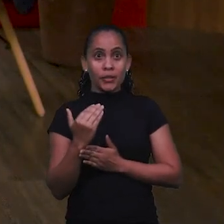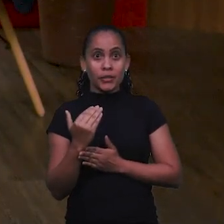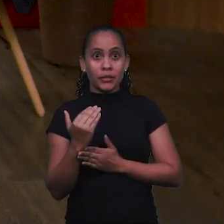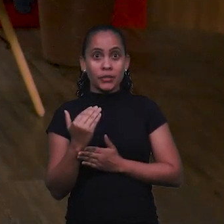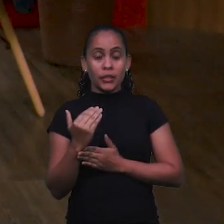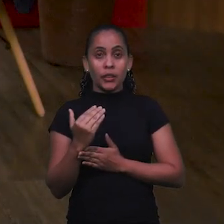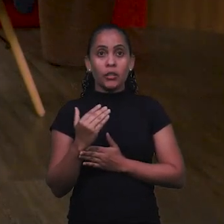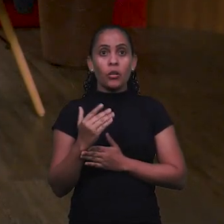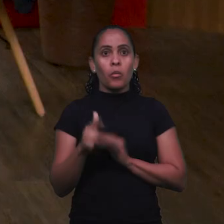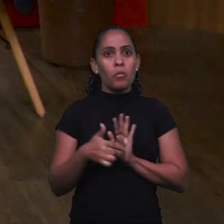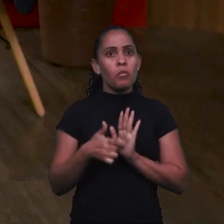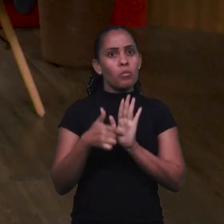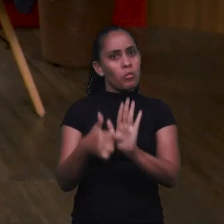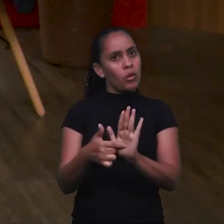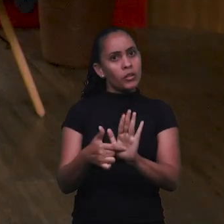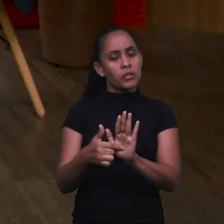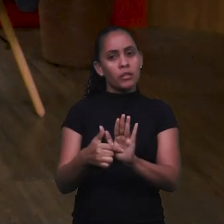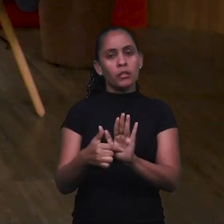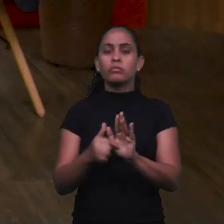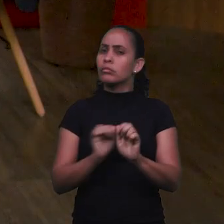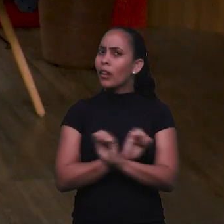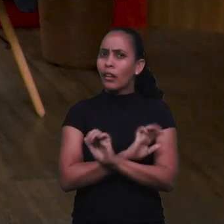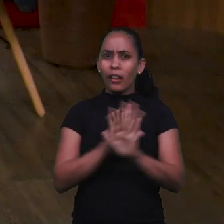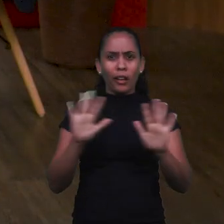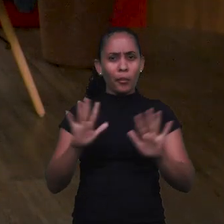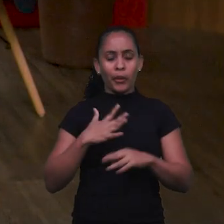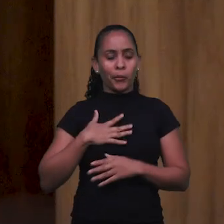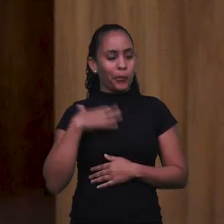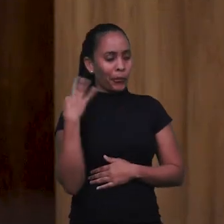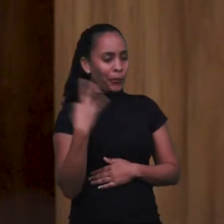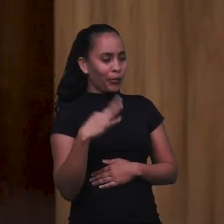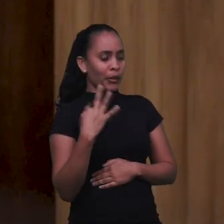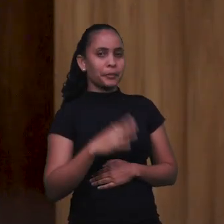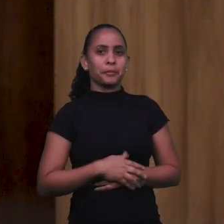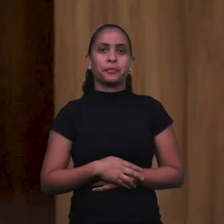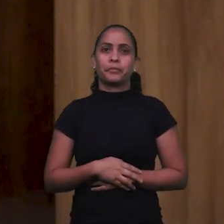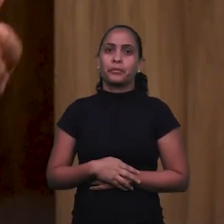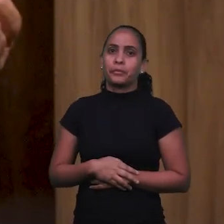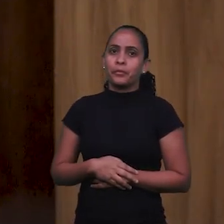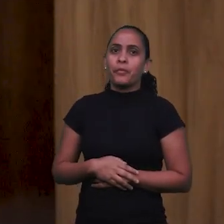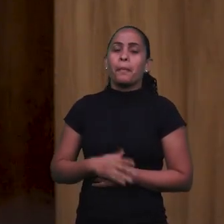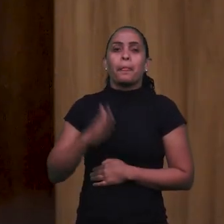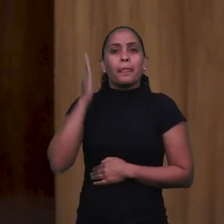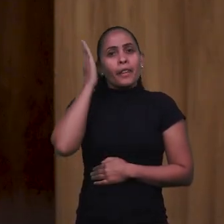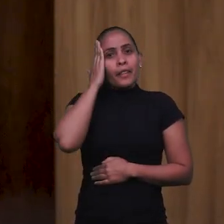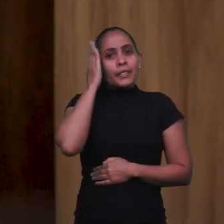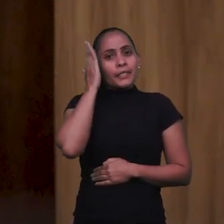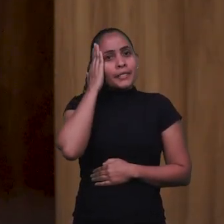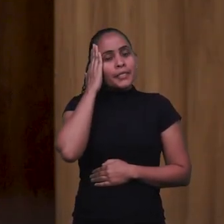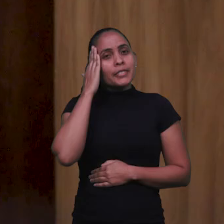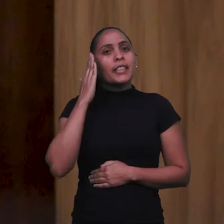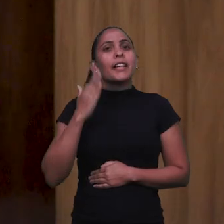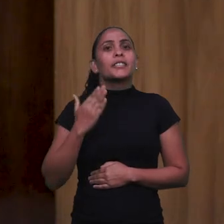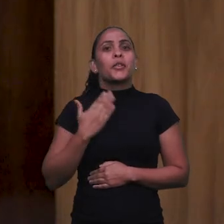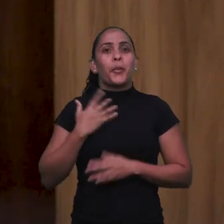Atos define claramente isso. Perfeitamente. Amadeu, eu entendo que